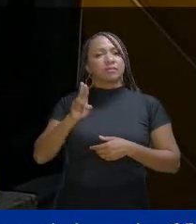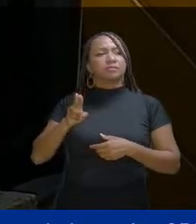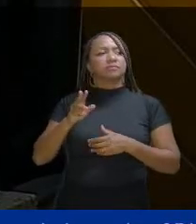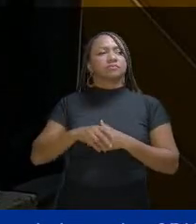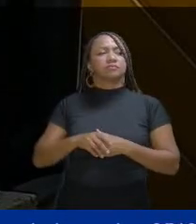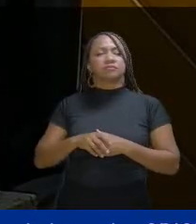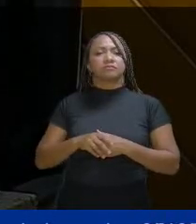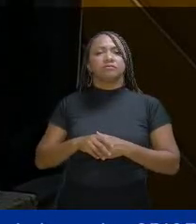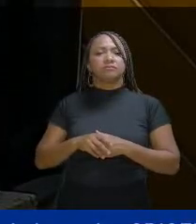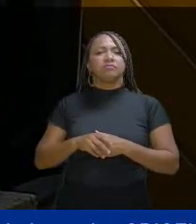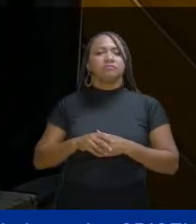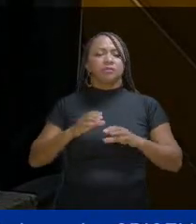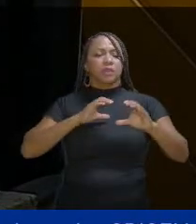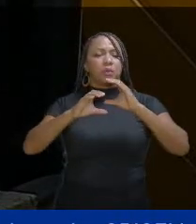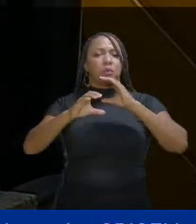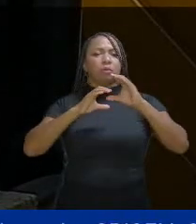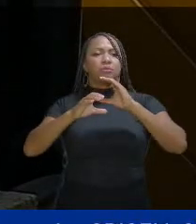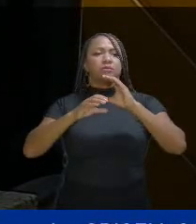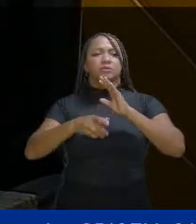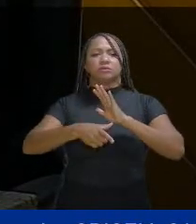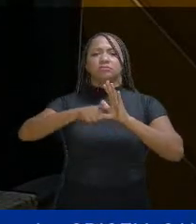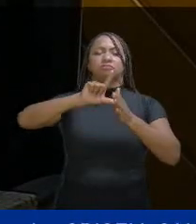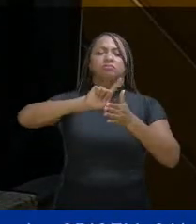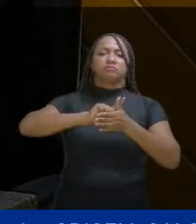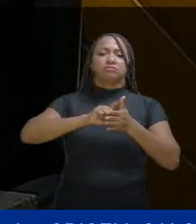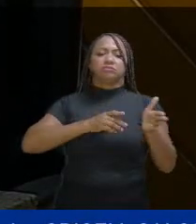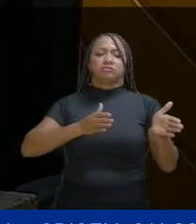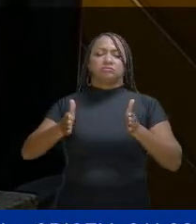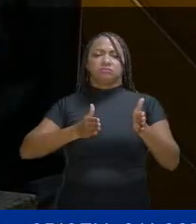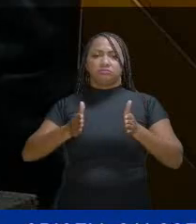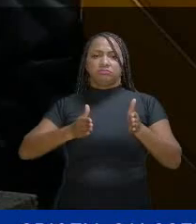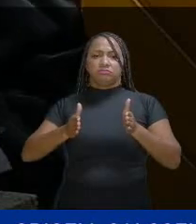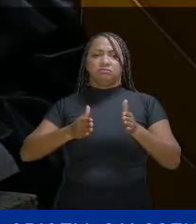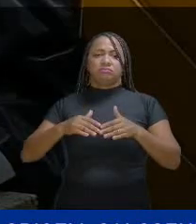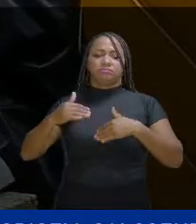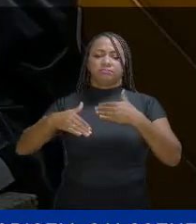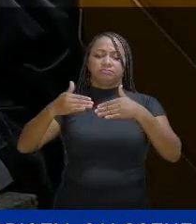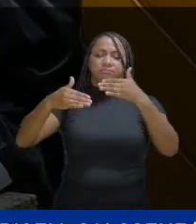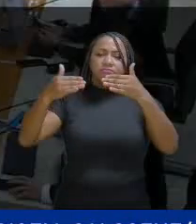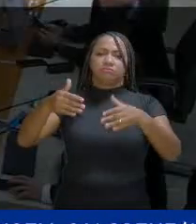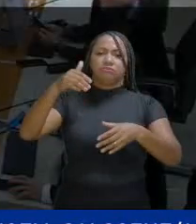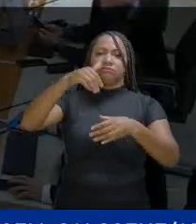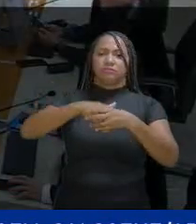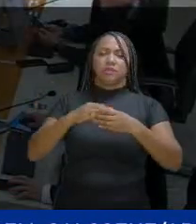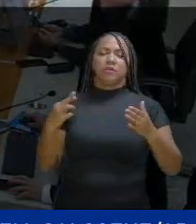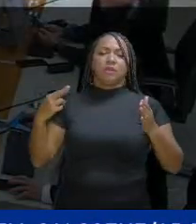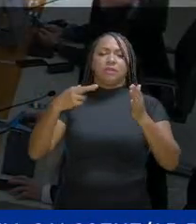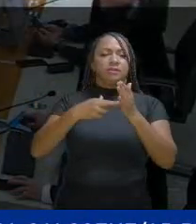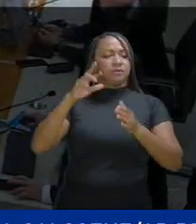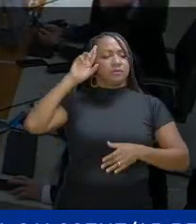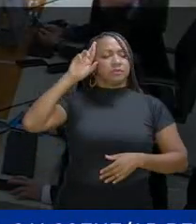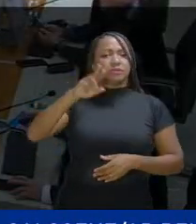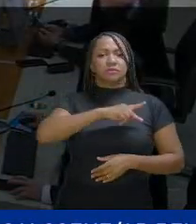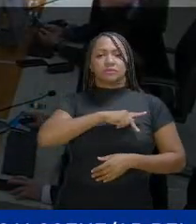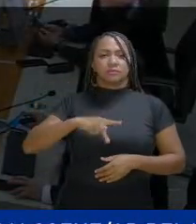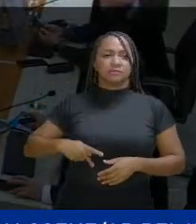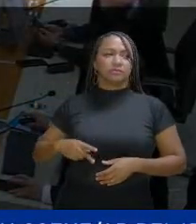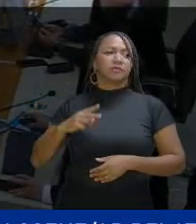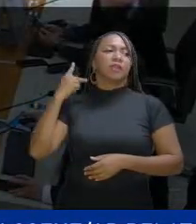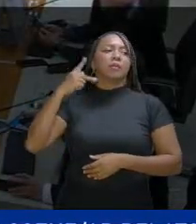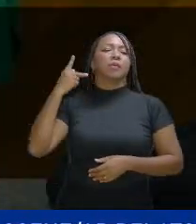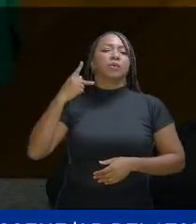perfis sem comunicação prévia ao longo de quase todo o processo eleitoral. O relatório, senhor presidente. Senhor